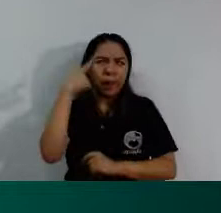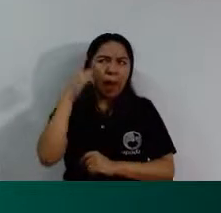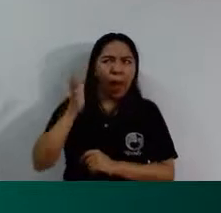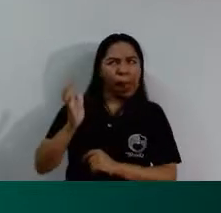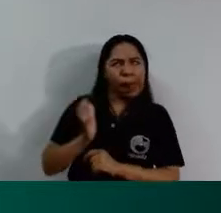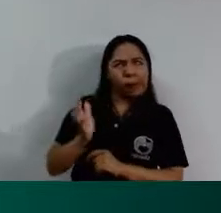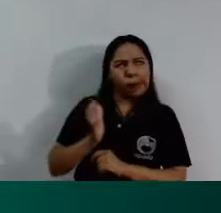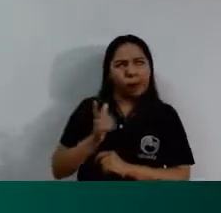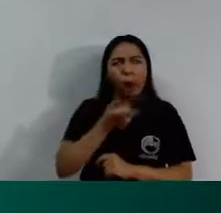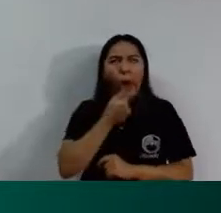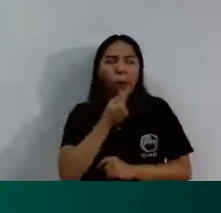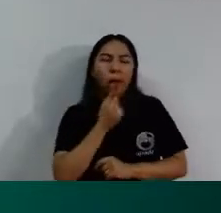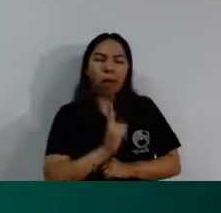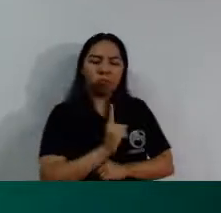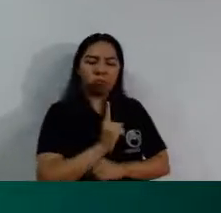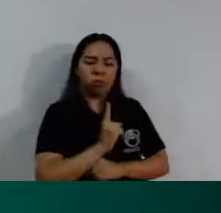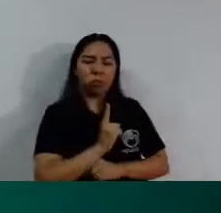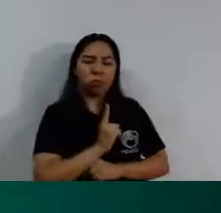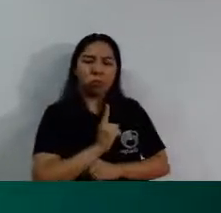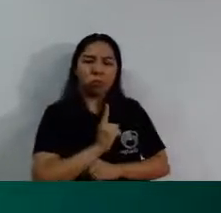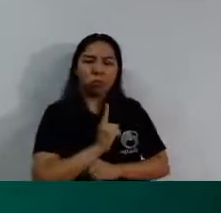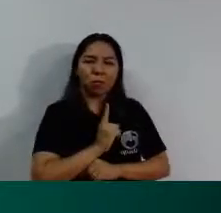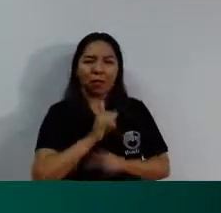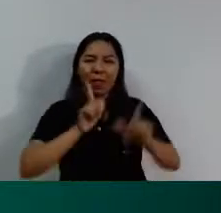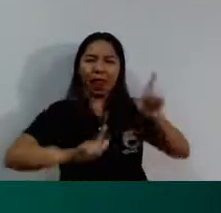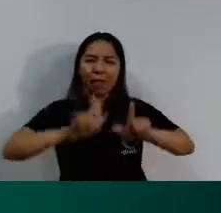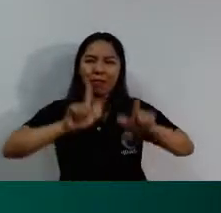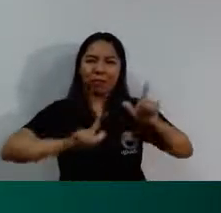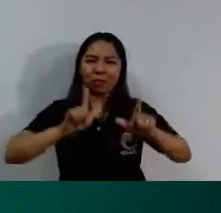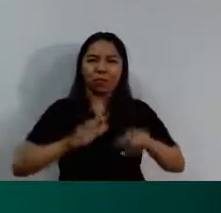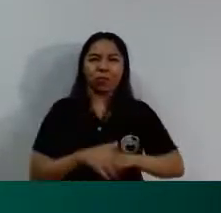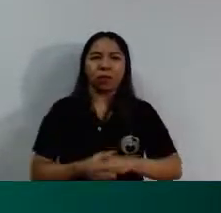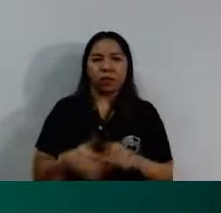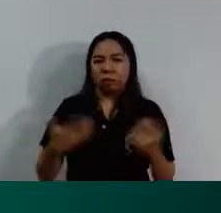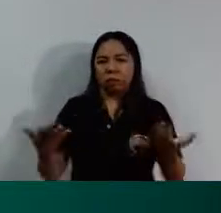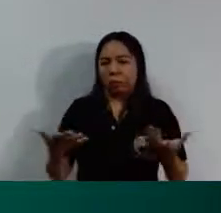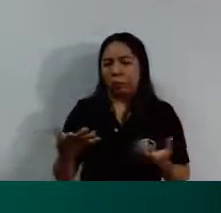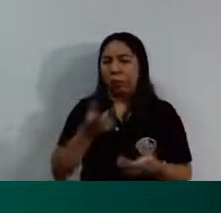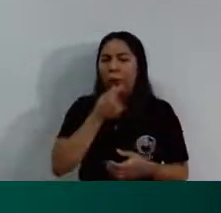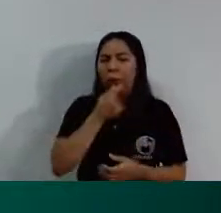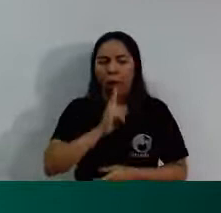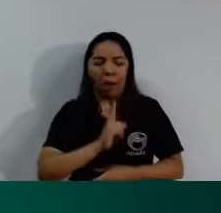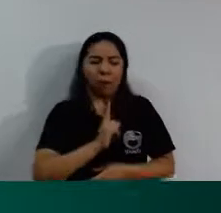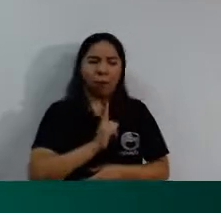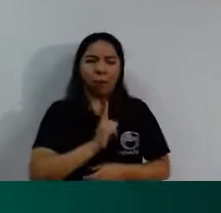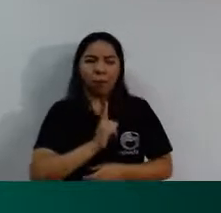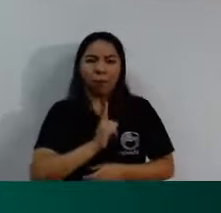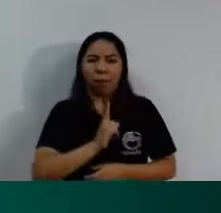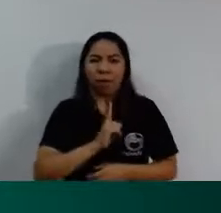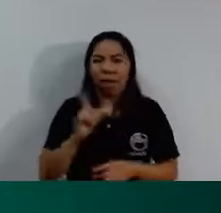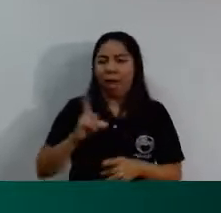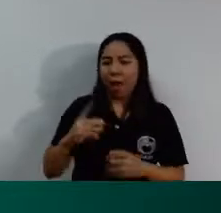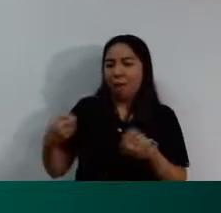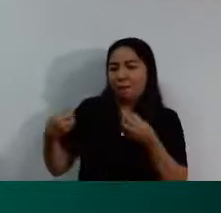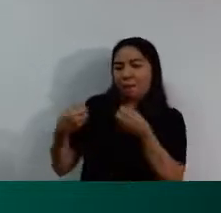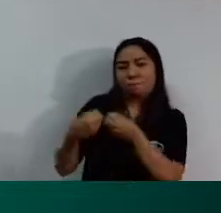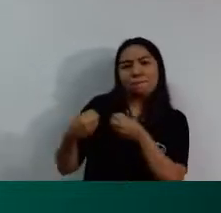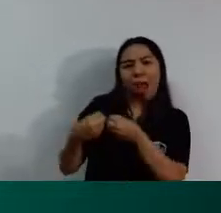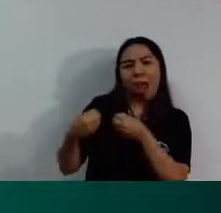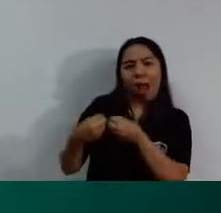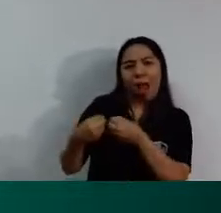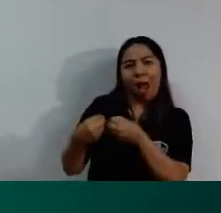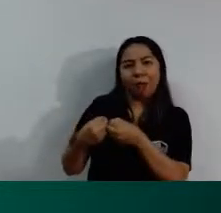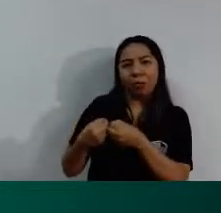sei o samba frente de um bilionário é tipo ah sabe é o dono da Bodega ali né é o passar perto de ser um rico